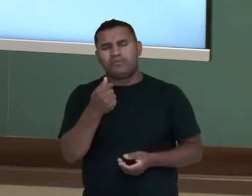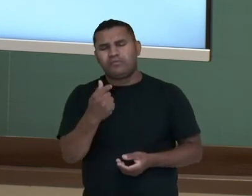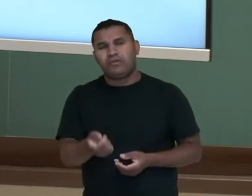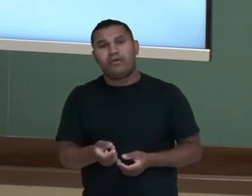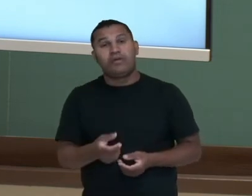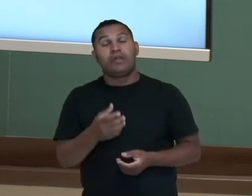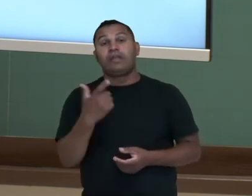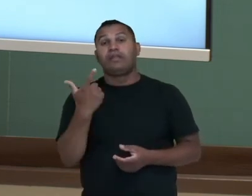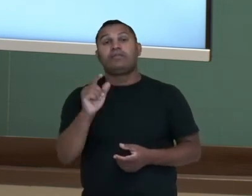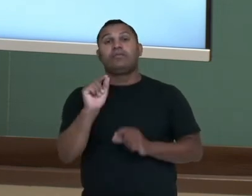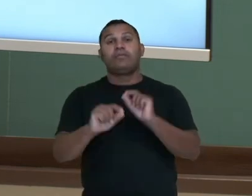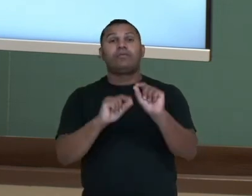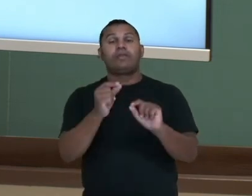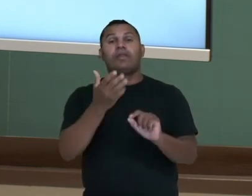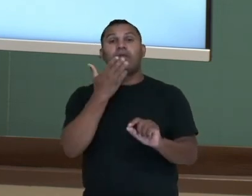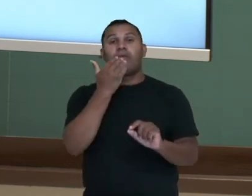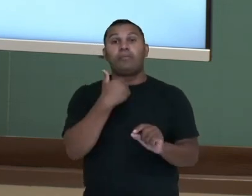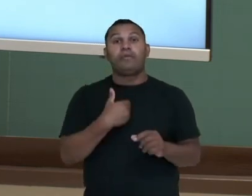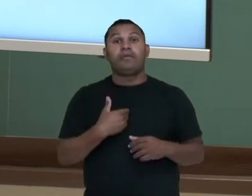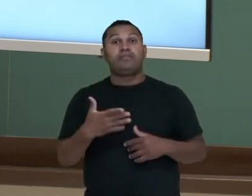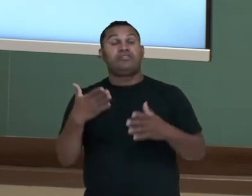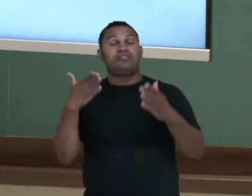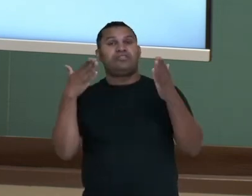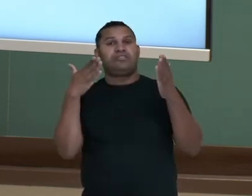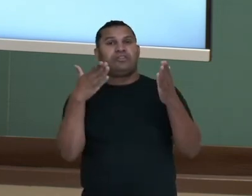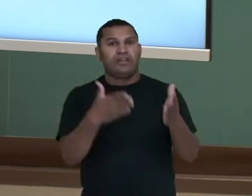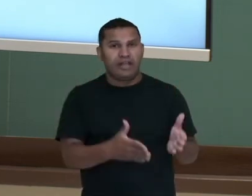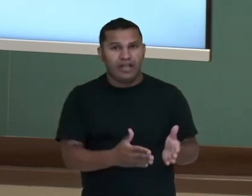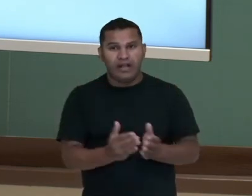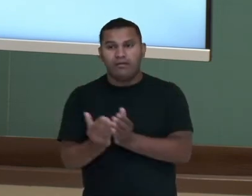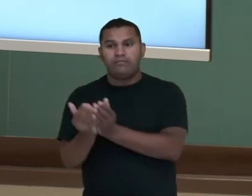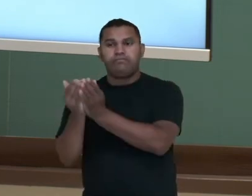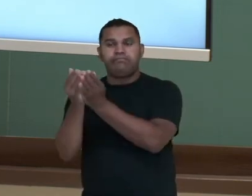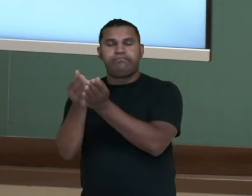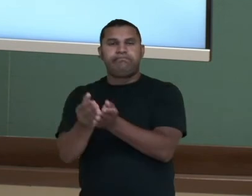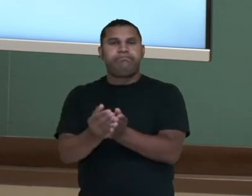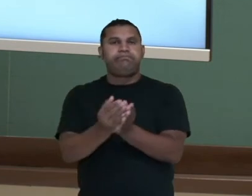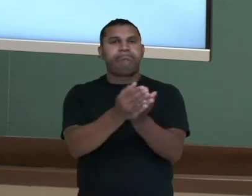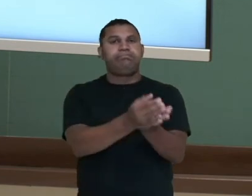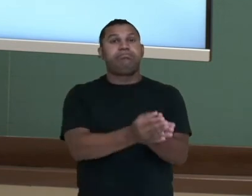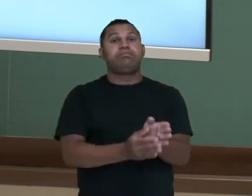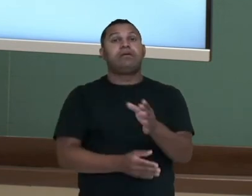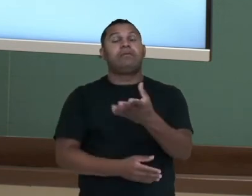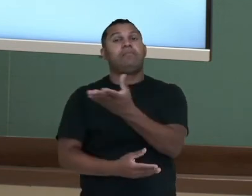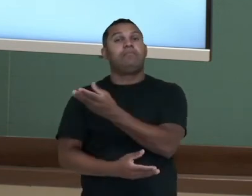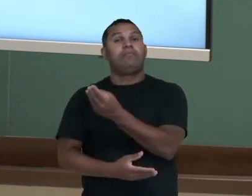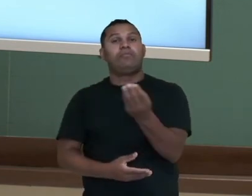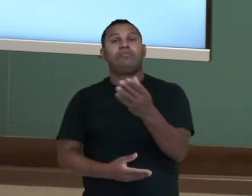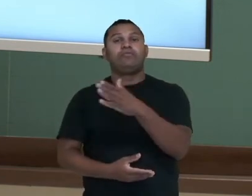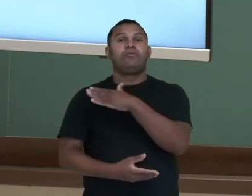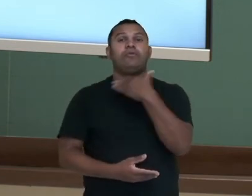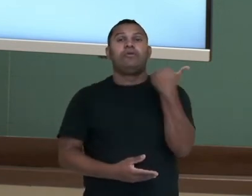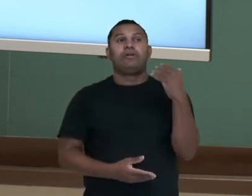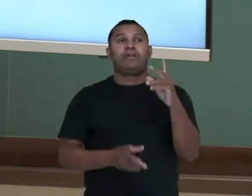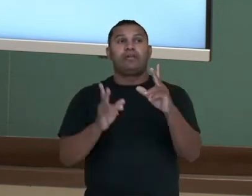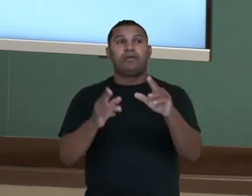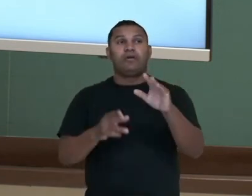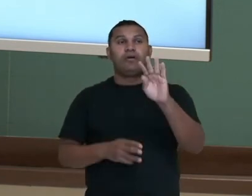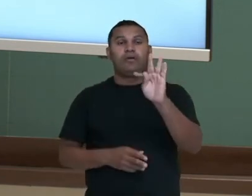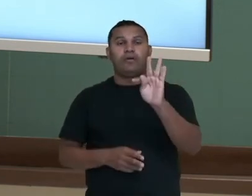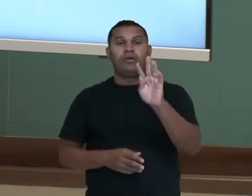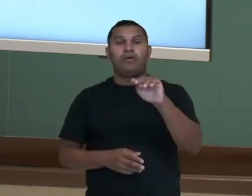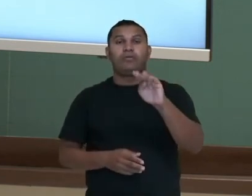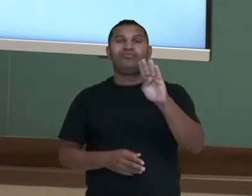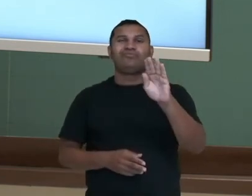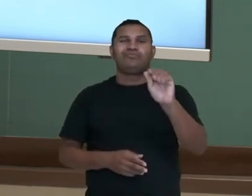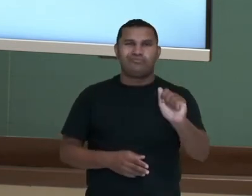esses africanos e africanas que faziam essa travessia dentro desses navios tumbeiros, não é? A mortalidade extremamente alta,